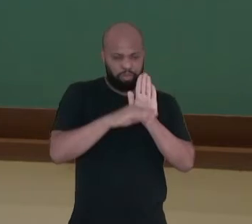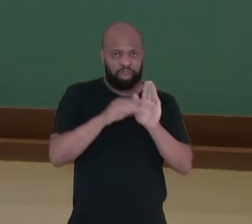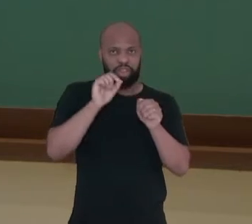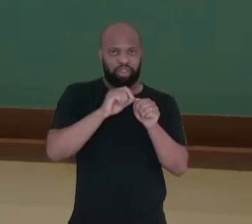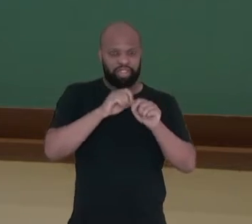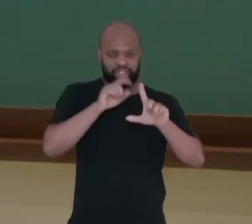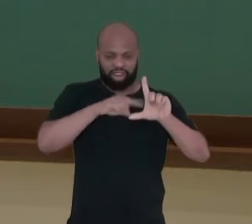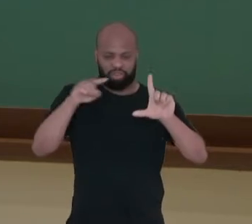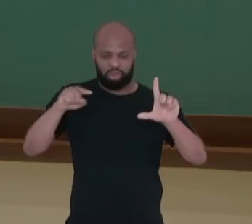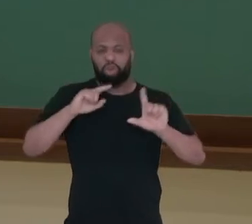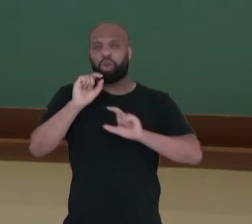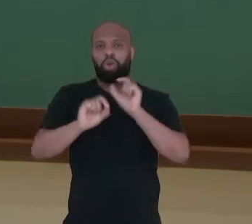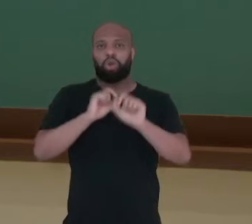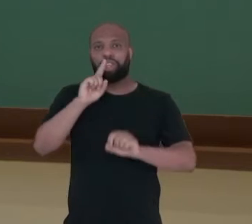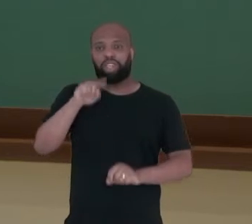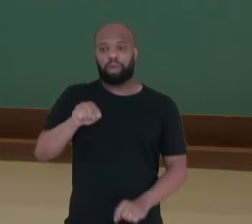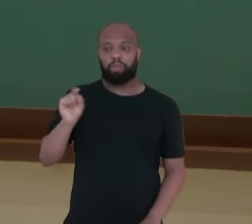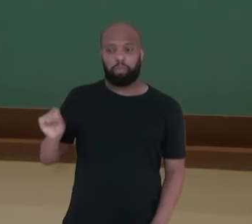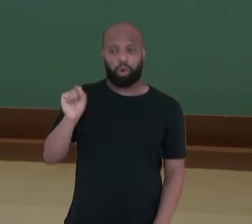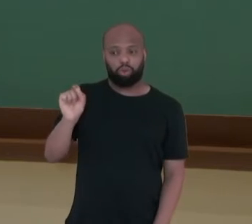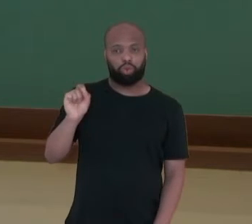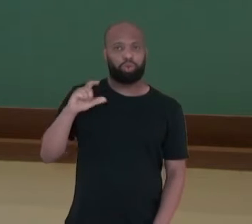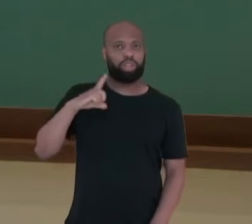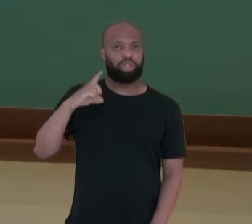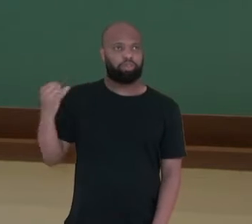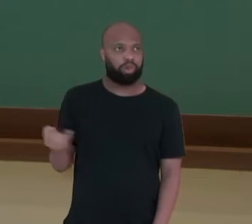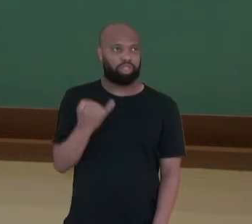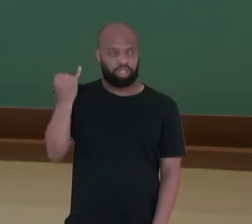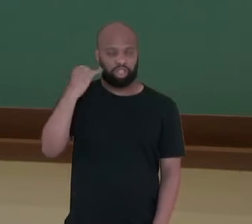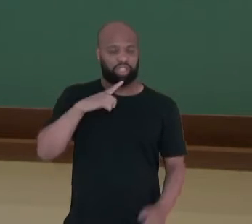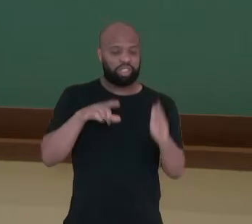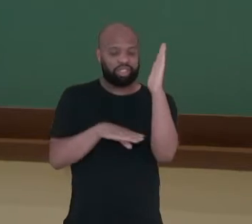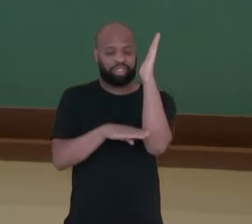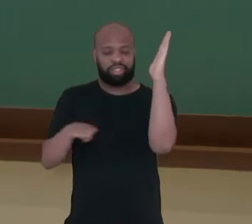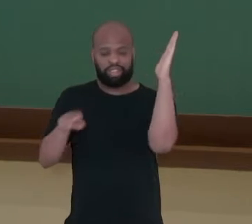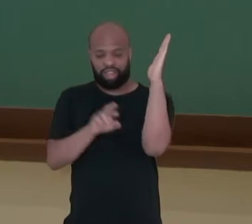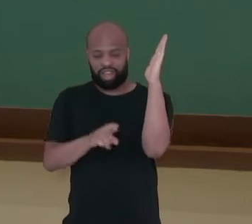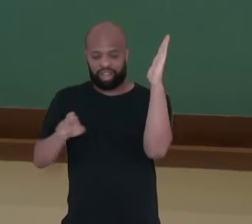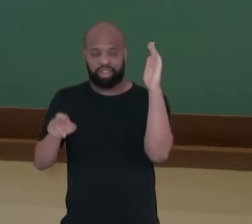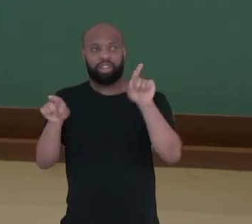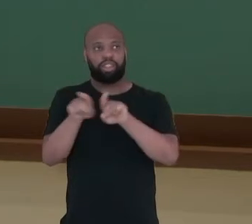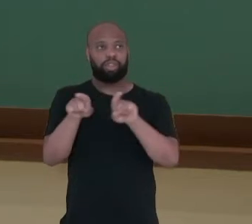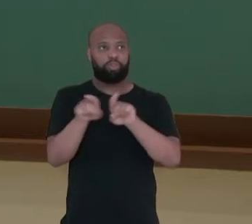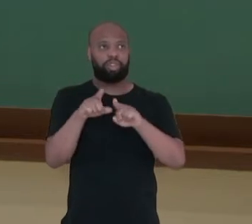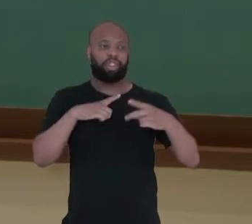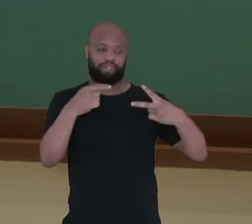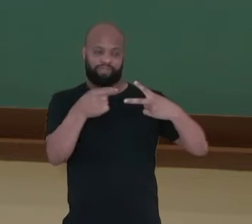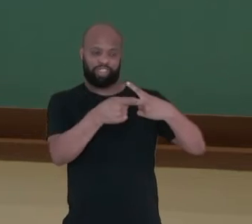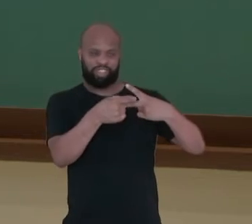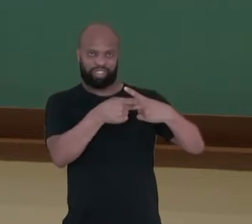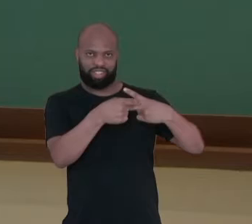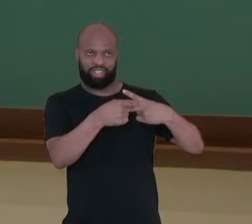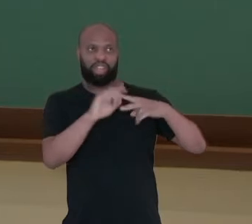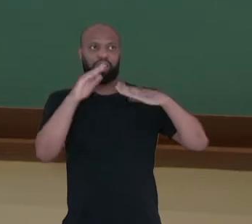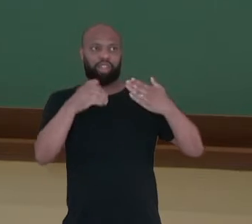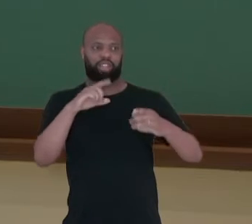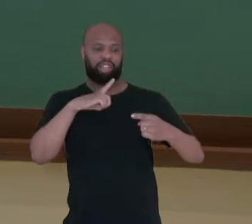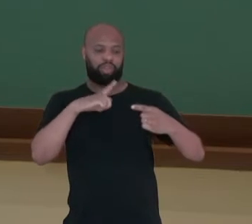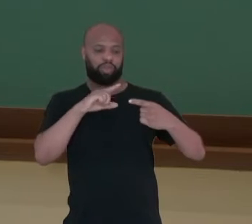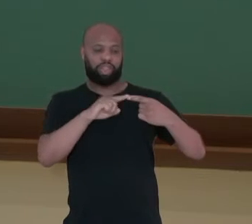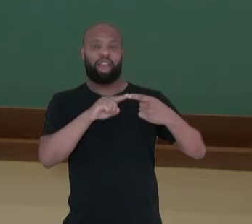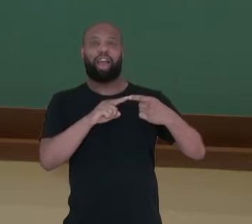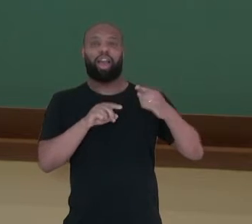pontos notáveis? Então, nós temos quais mesmo? As raízes e o vértice. Encontra as